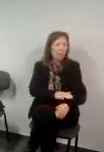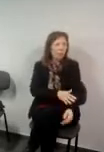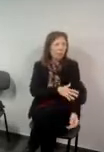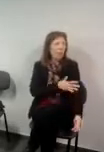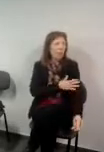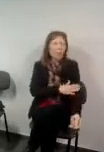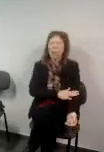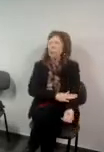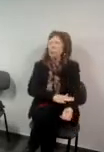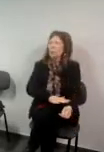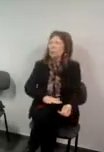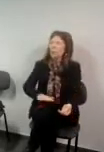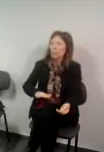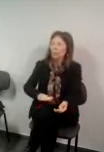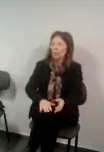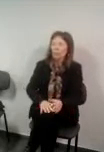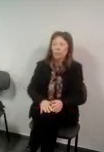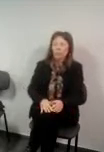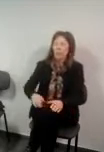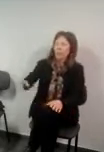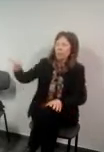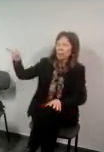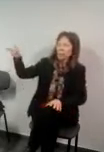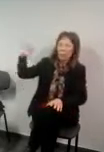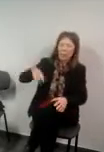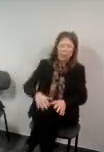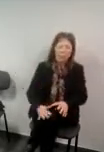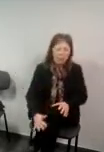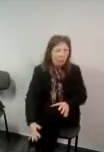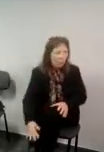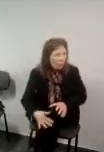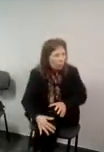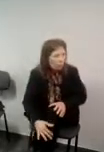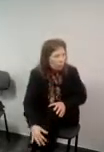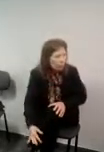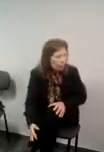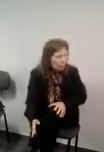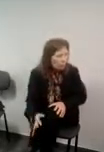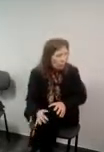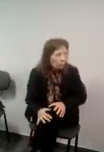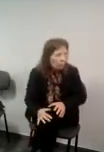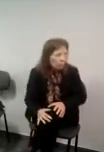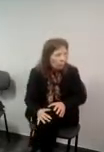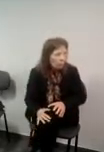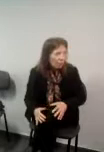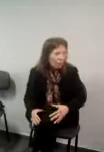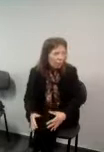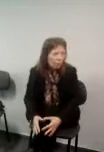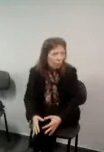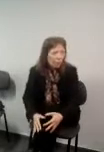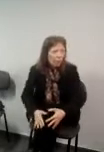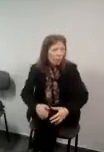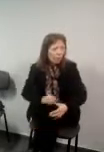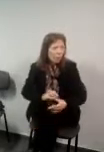Não é só um vermelho liso, assim. Né? Porque aquela perna que apareceu ali era um vermelho liso, mas não é um grosseirão exatamente, né?